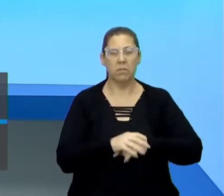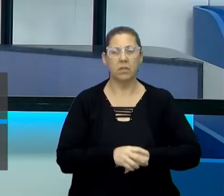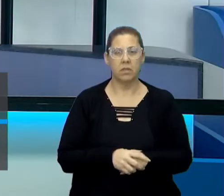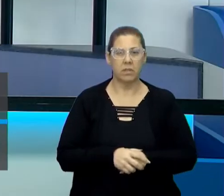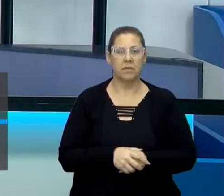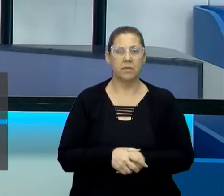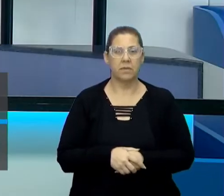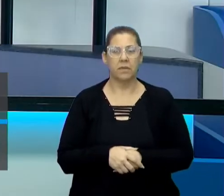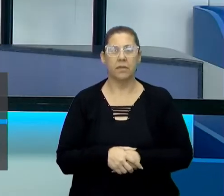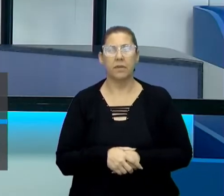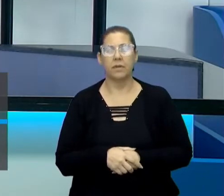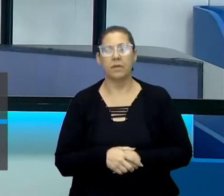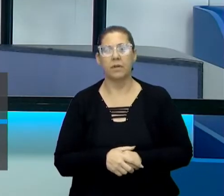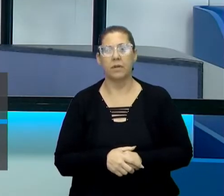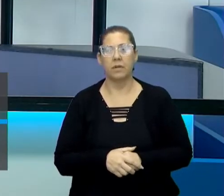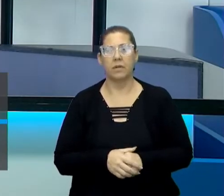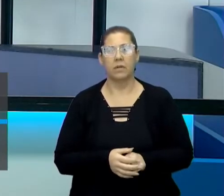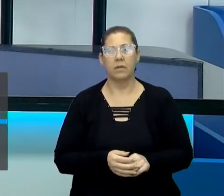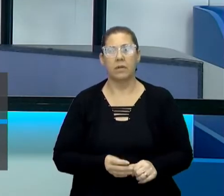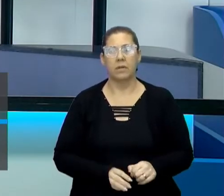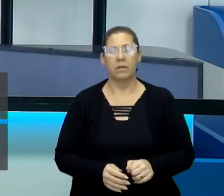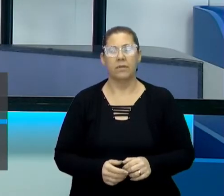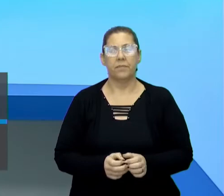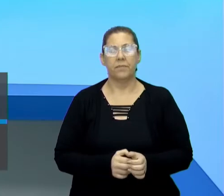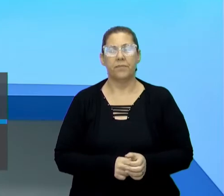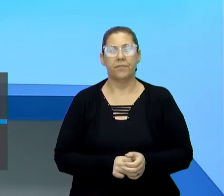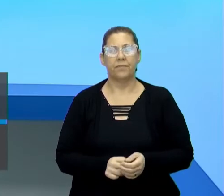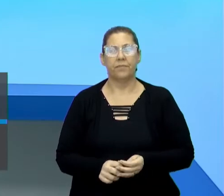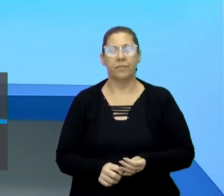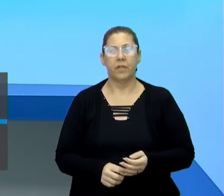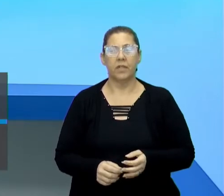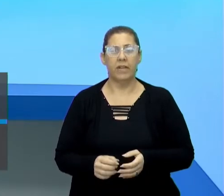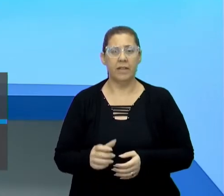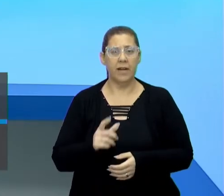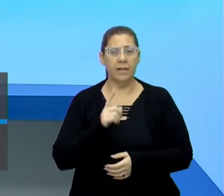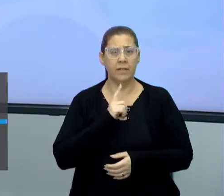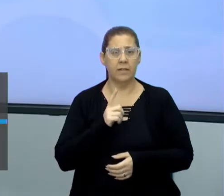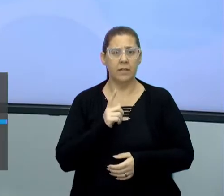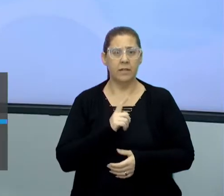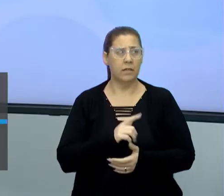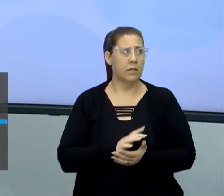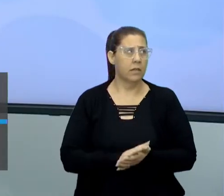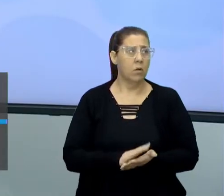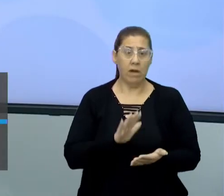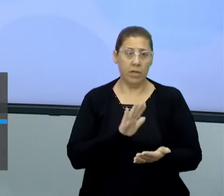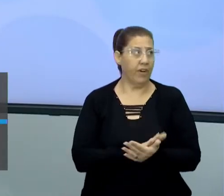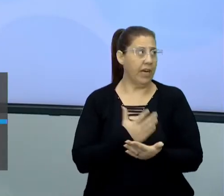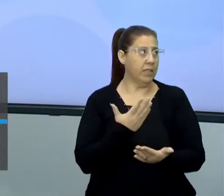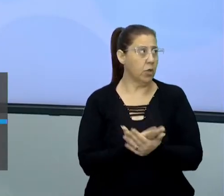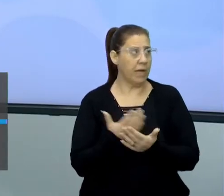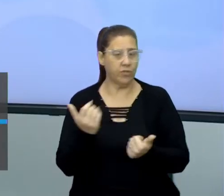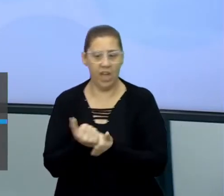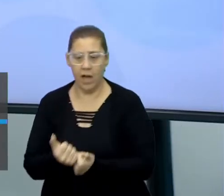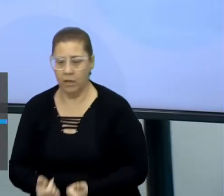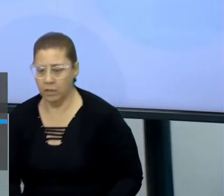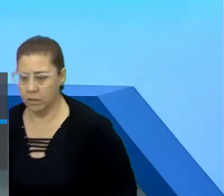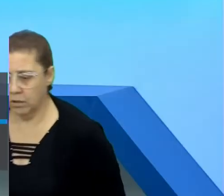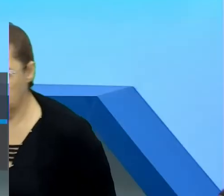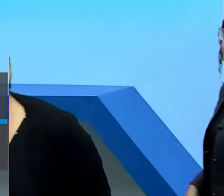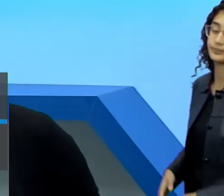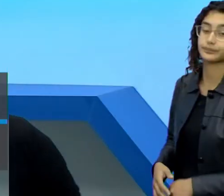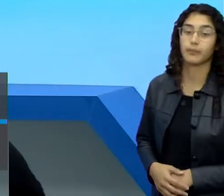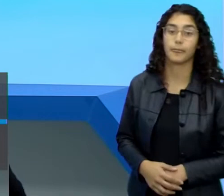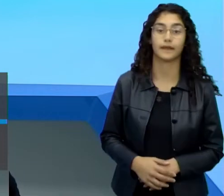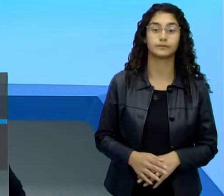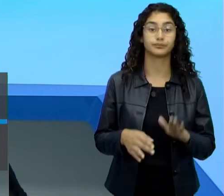acho que é um mês ou mais, né? Essa foi talvez mais de um mês, até porque o Mauro, ele é... Né? Estudos intensivos, ele é um produtor de aulas, o bicho